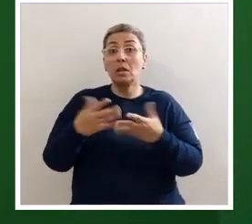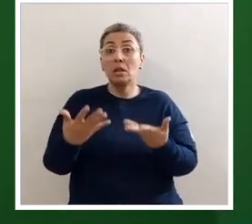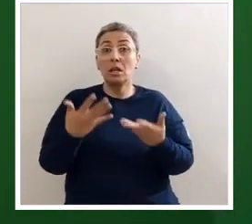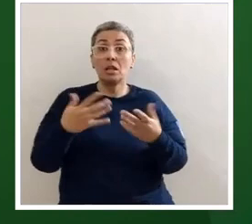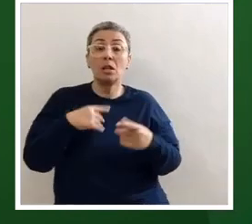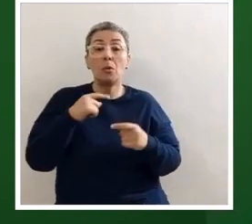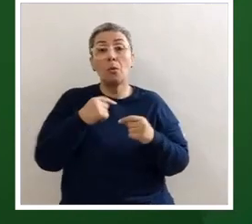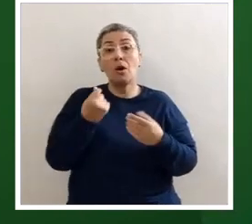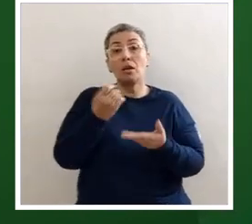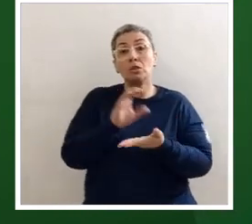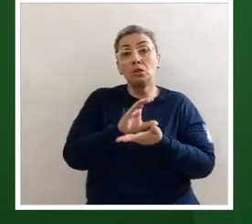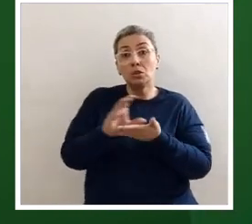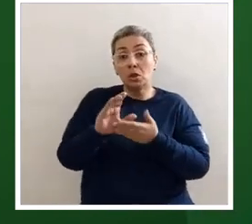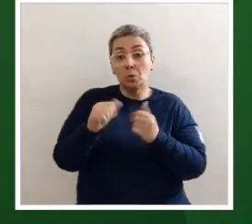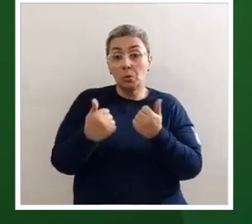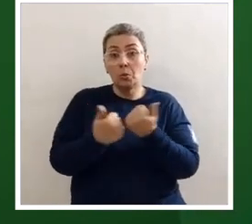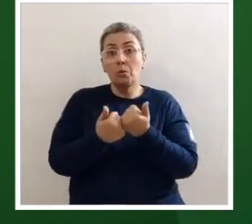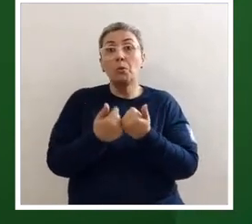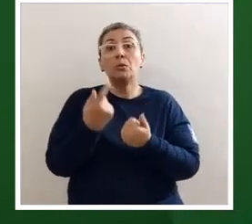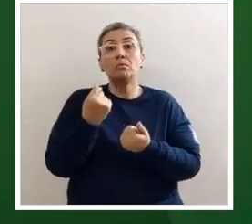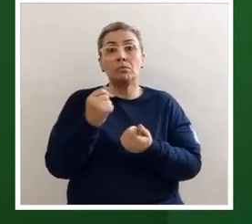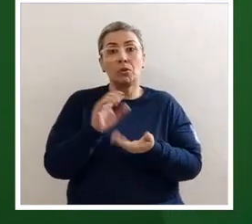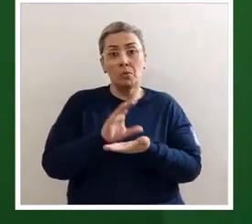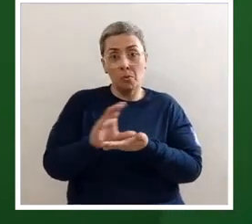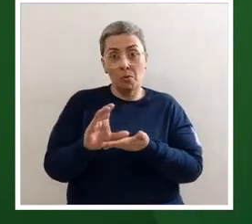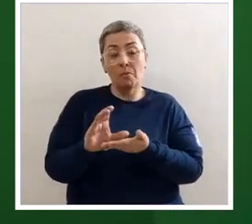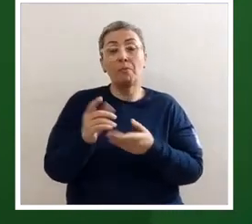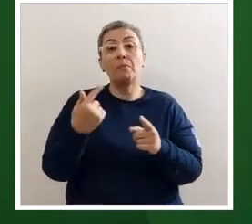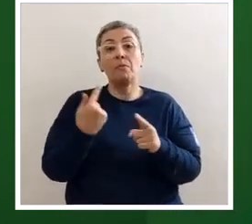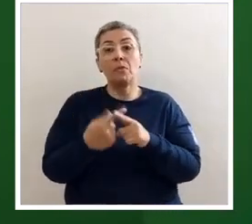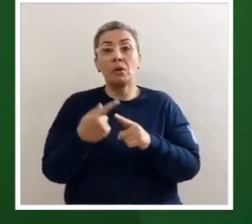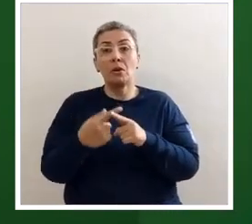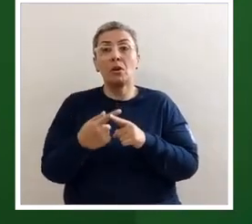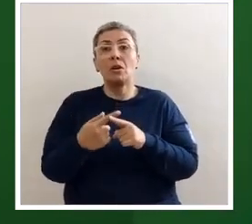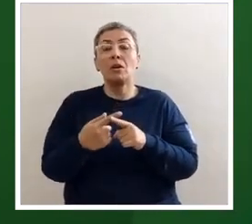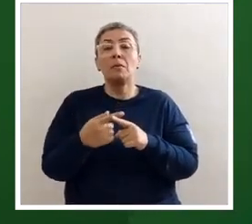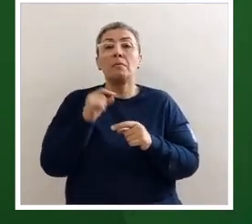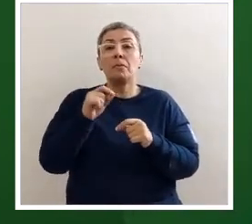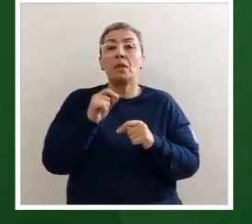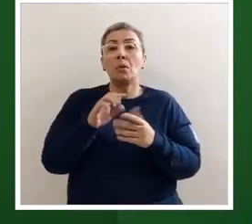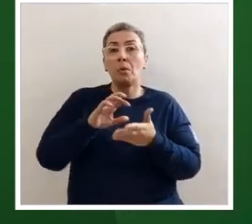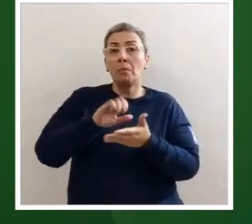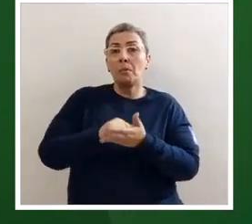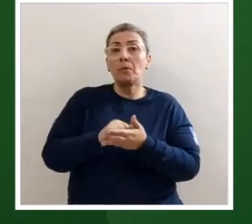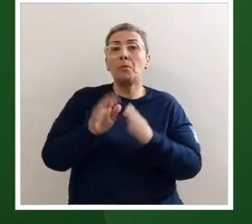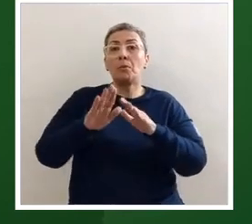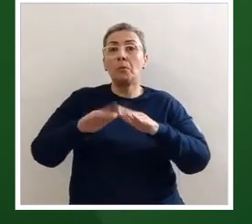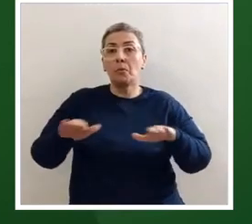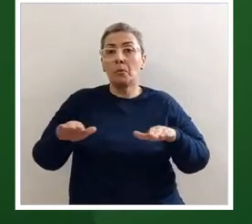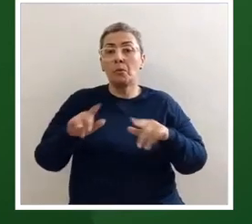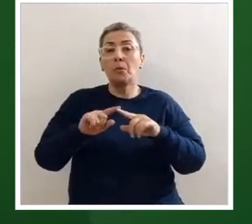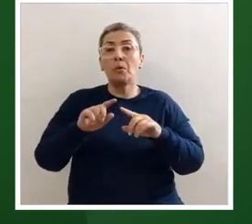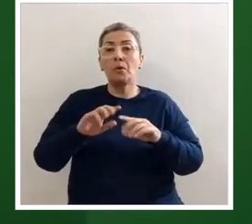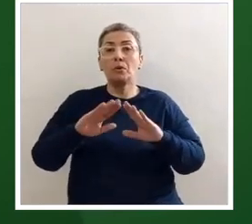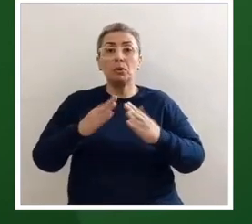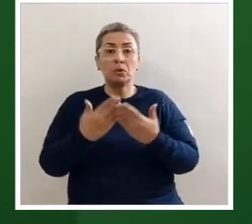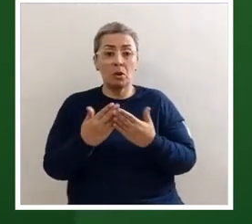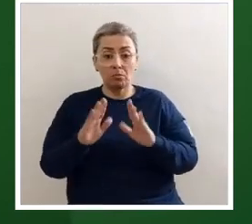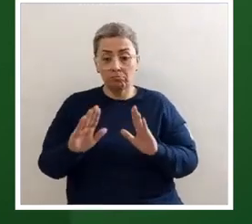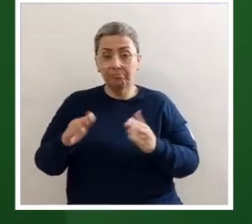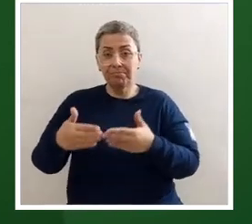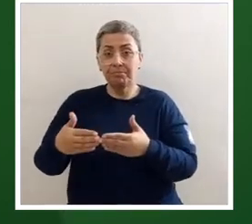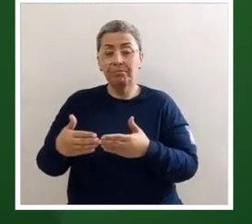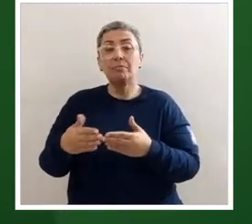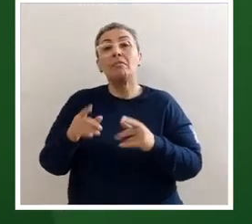recebem esse suporte financeiro para matricular as crianças em escolas específicas